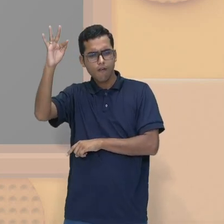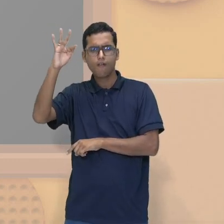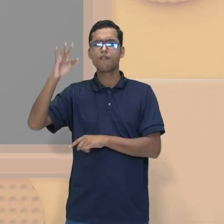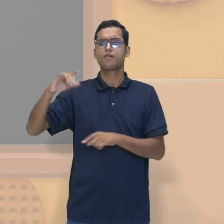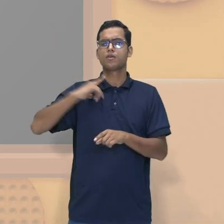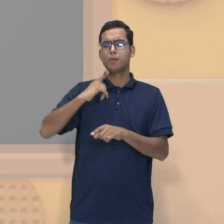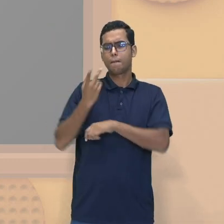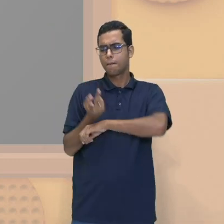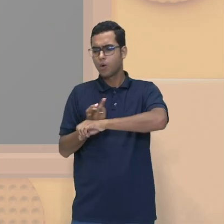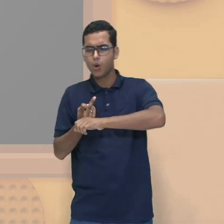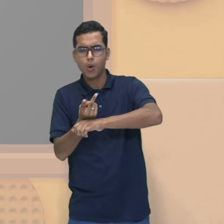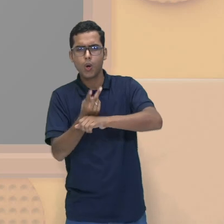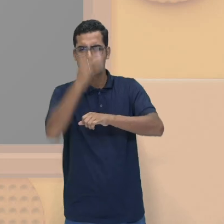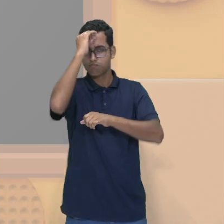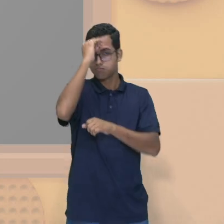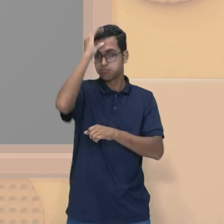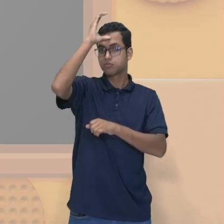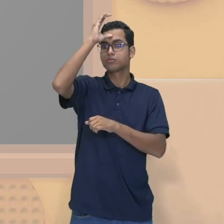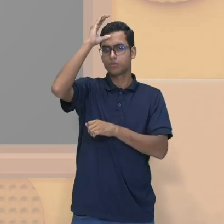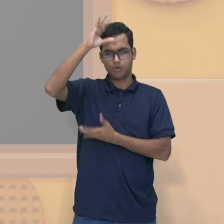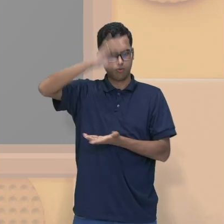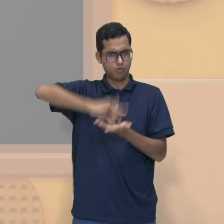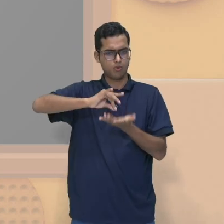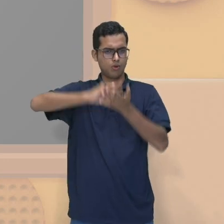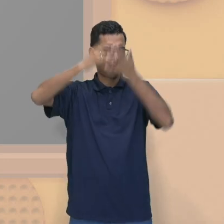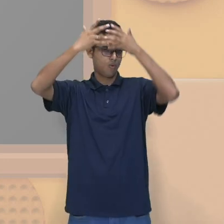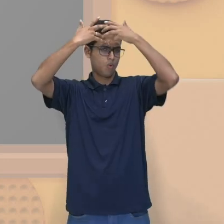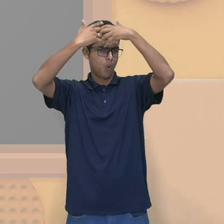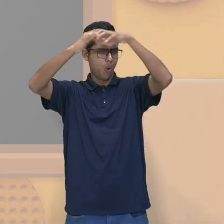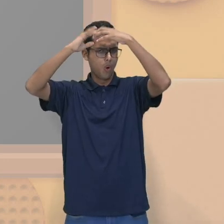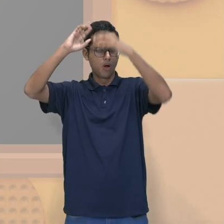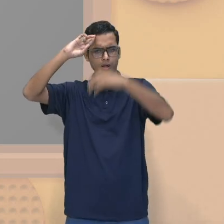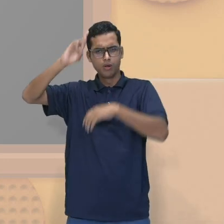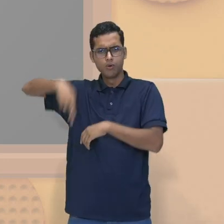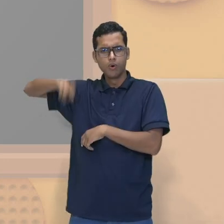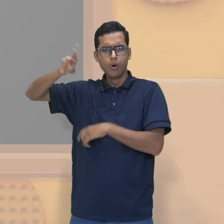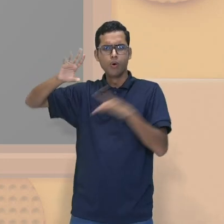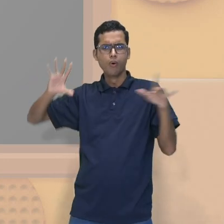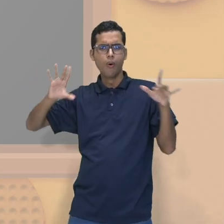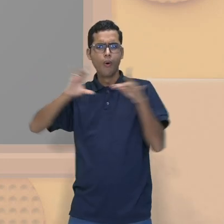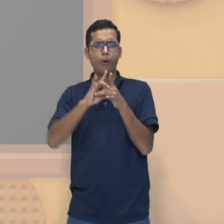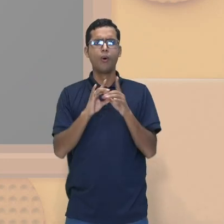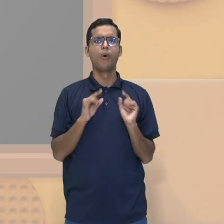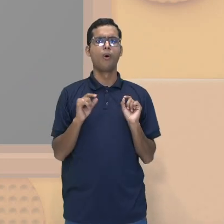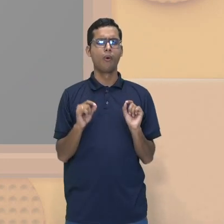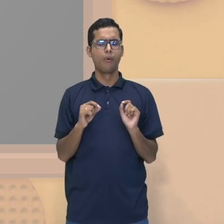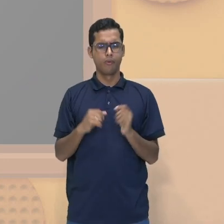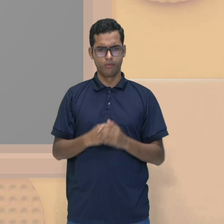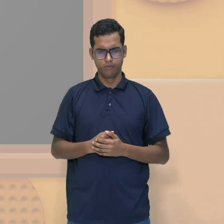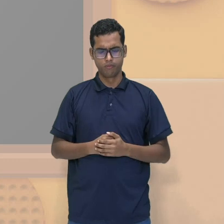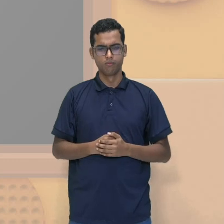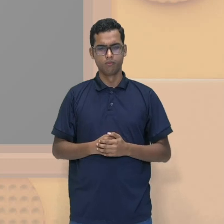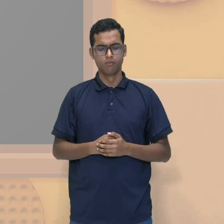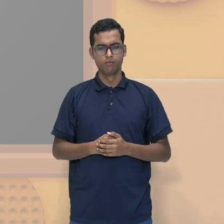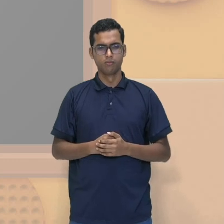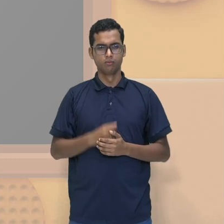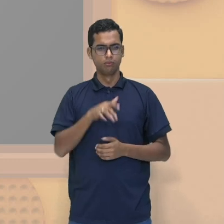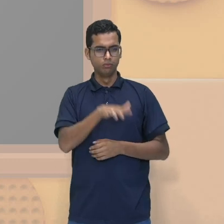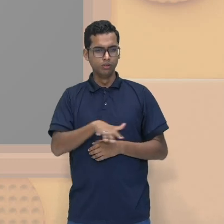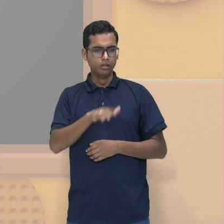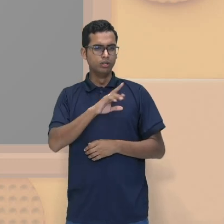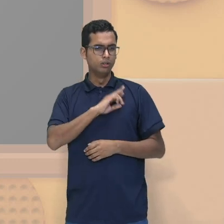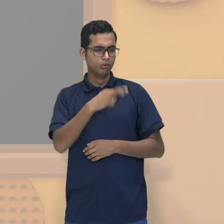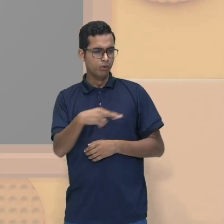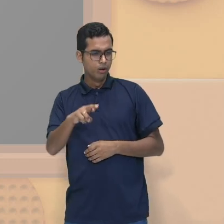pela razão. Porém, essa razão sempre estava associada ao lado religioso, ao